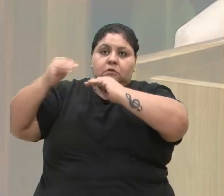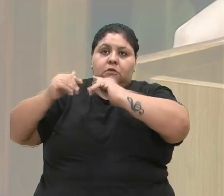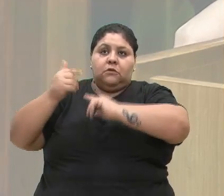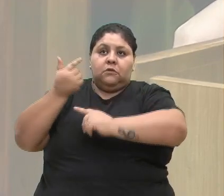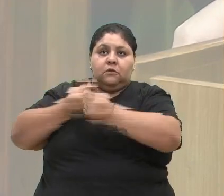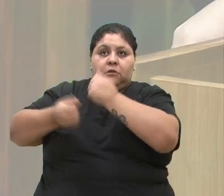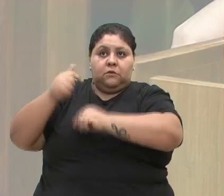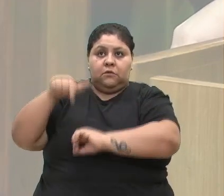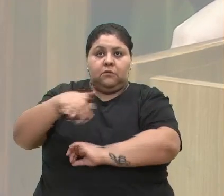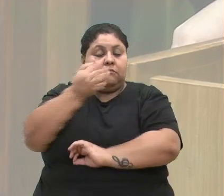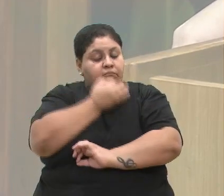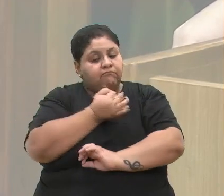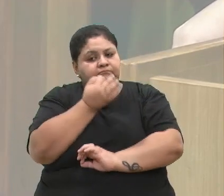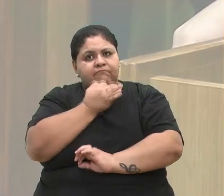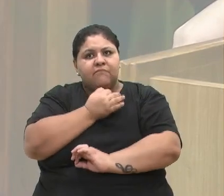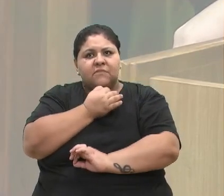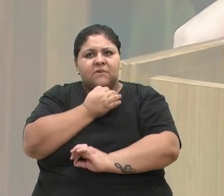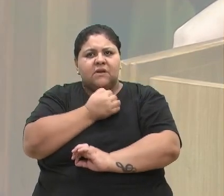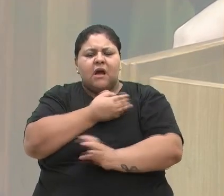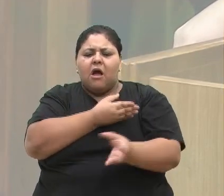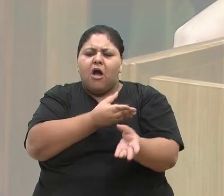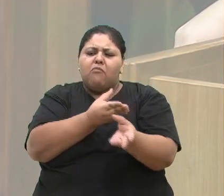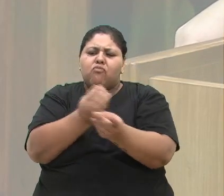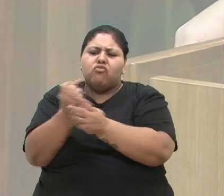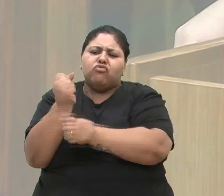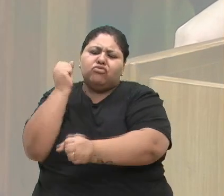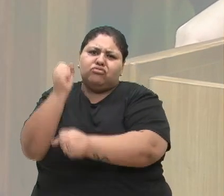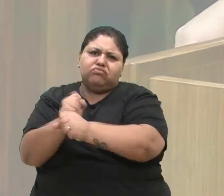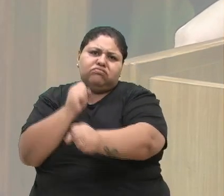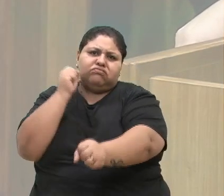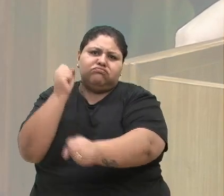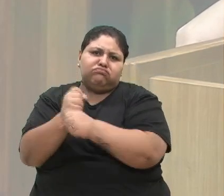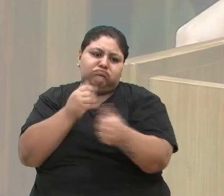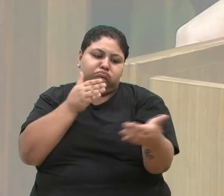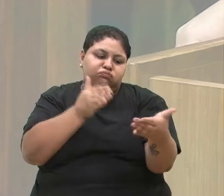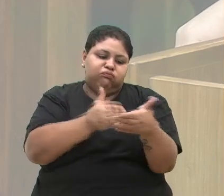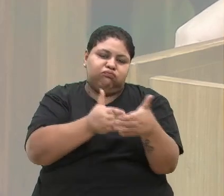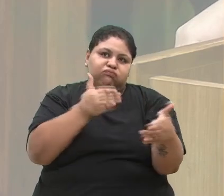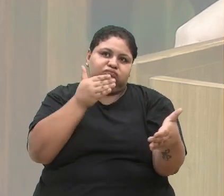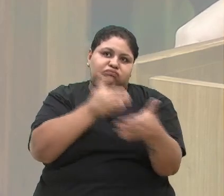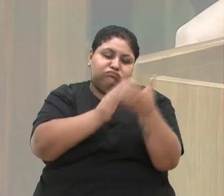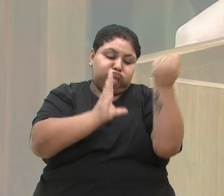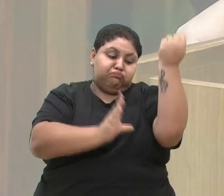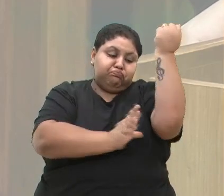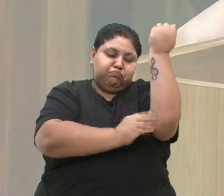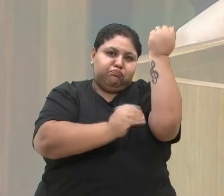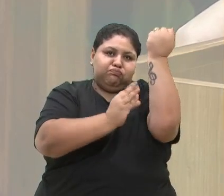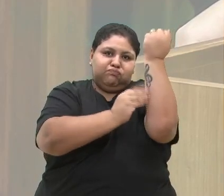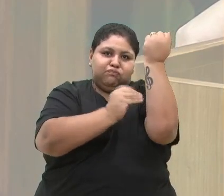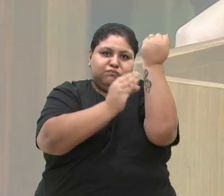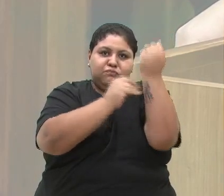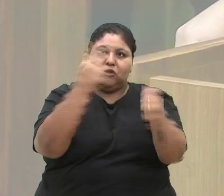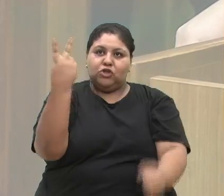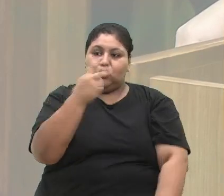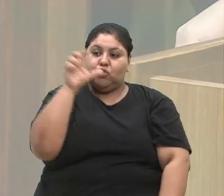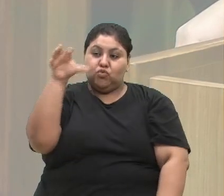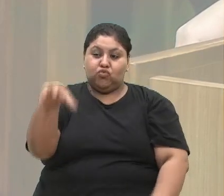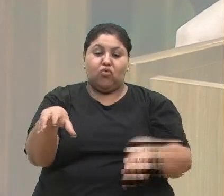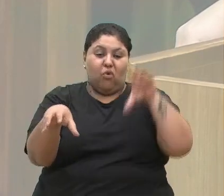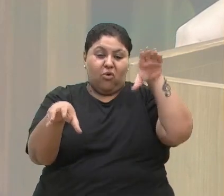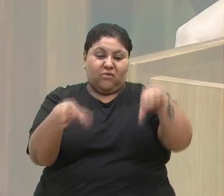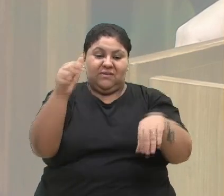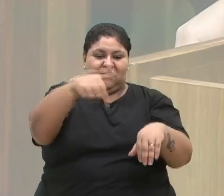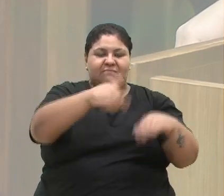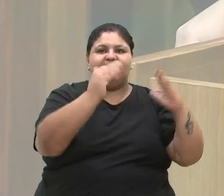nessa cidade que, há anos, vem sendo travada pelas burocracias de 2 órgãos consultivos desta